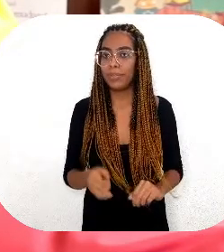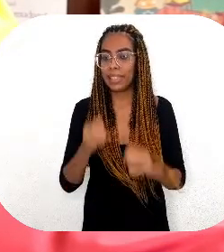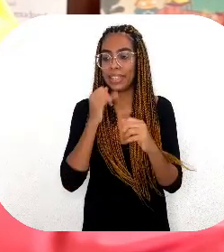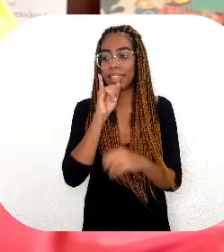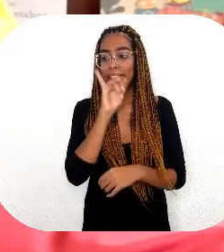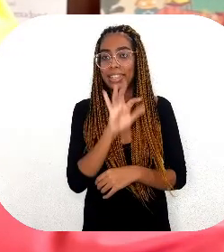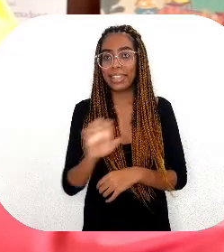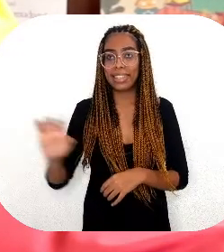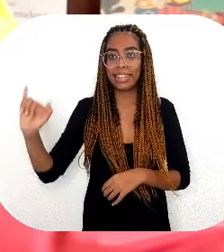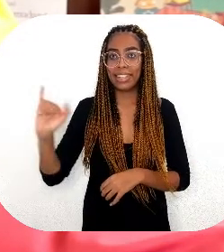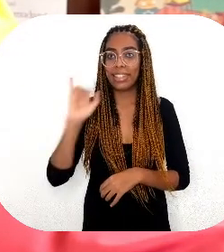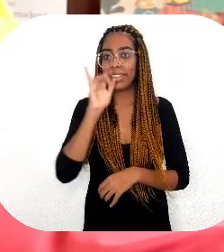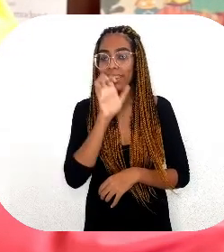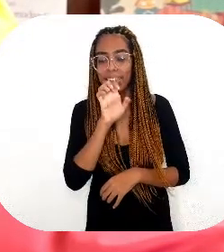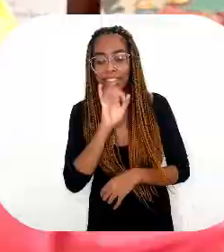Crocodilo!